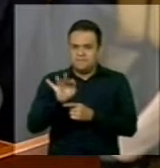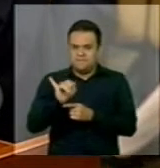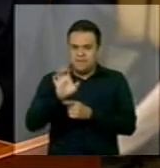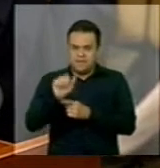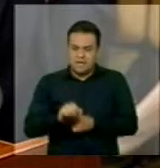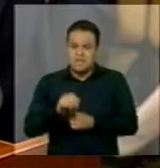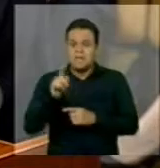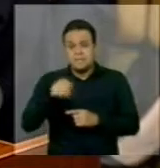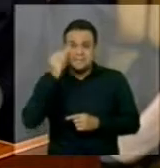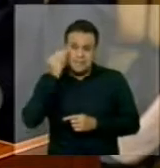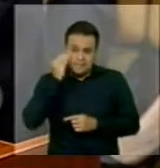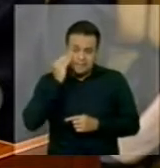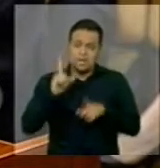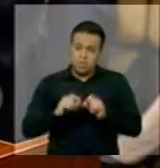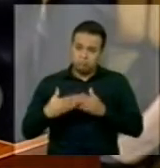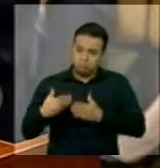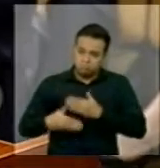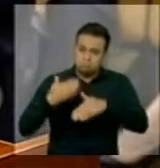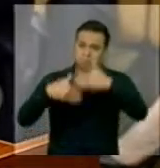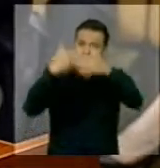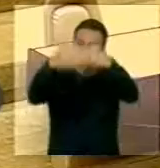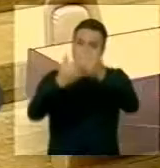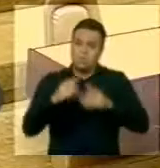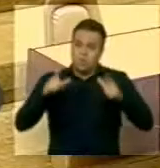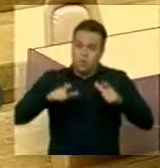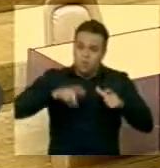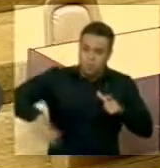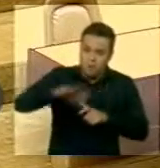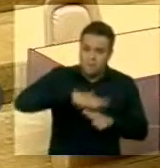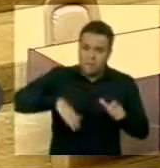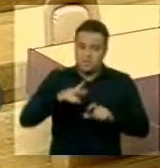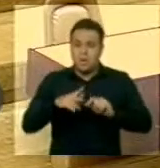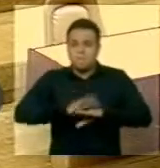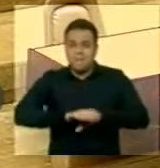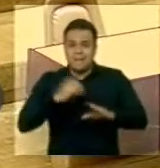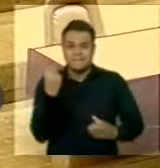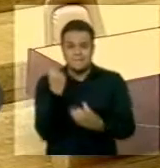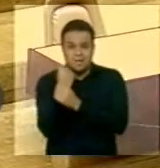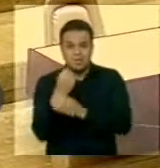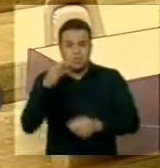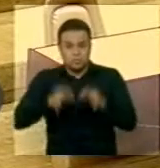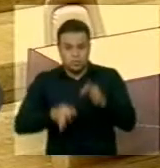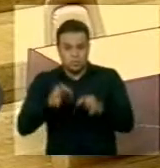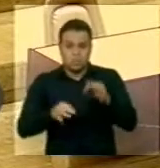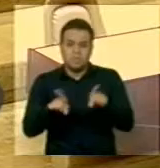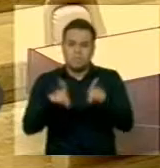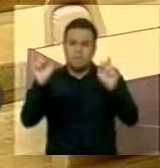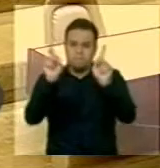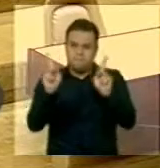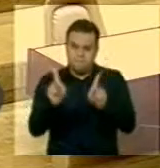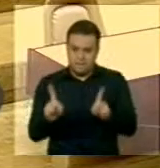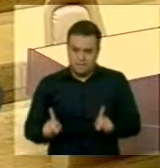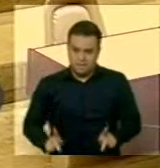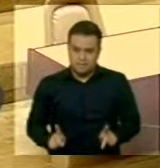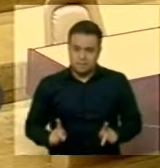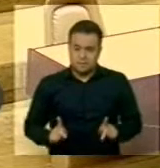menos de se buscar construir, um ambiente de segurança jurídica e de paz no